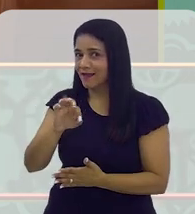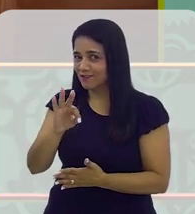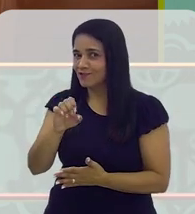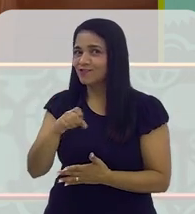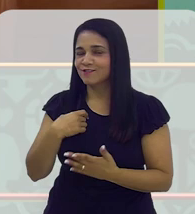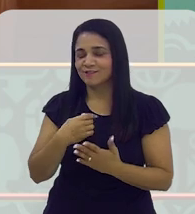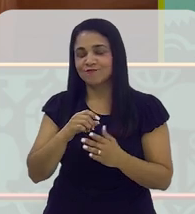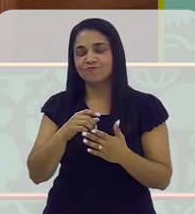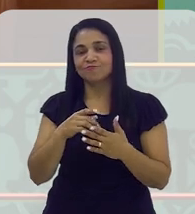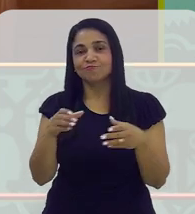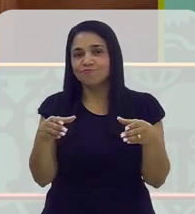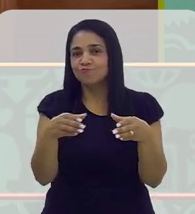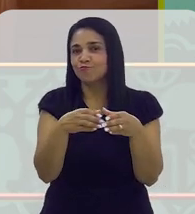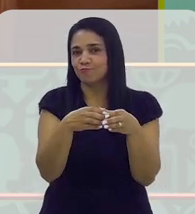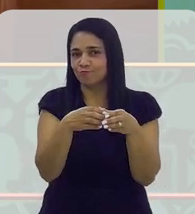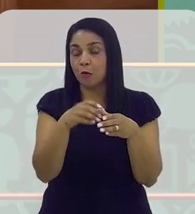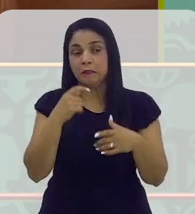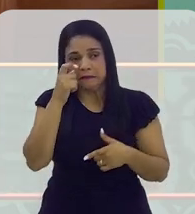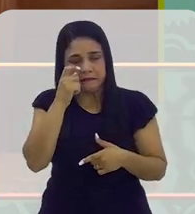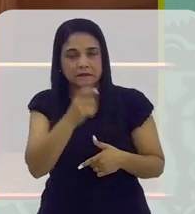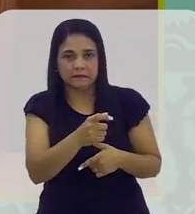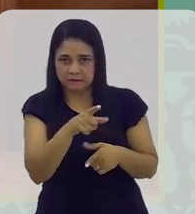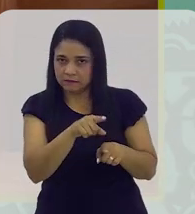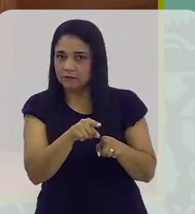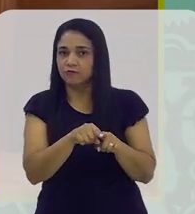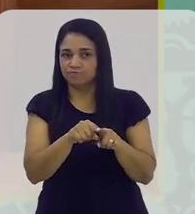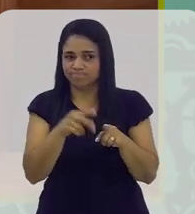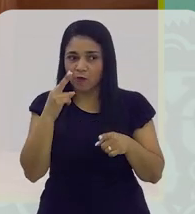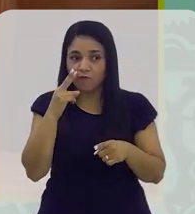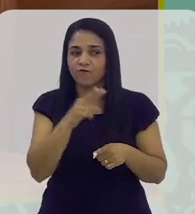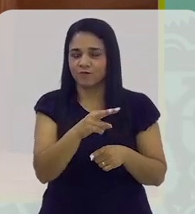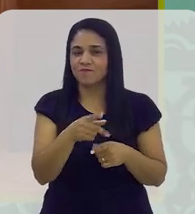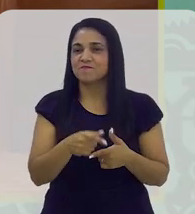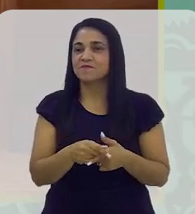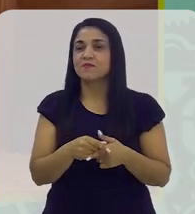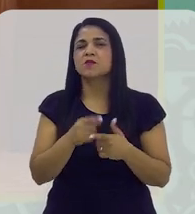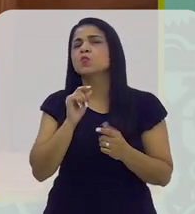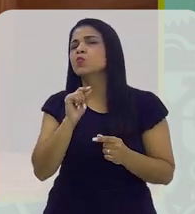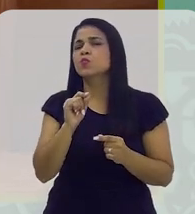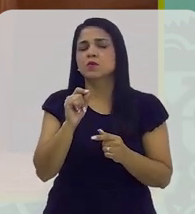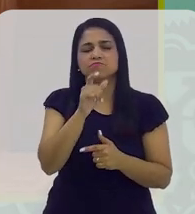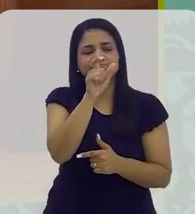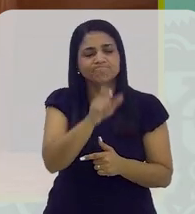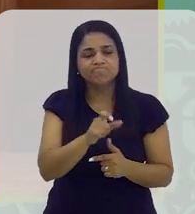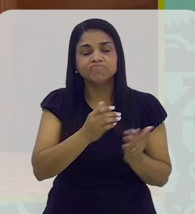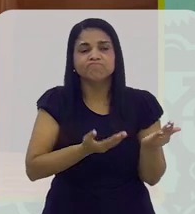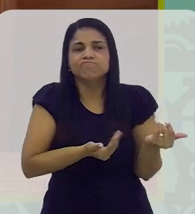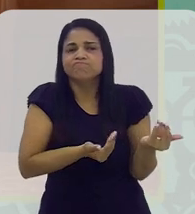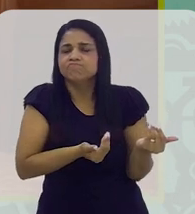os subgrupos, achei muito interessante. O que pode levar um